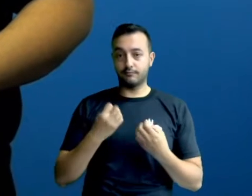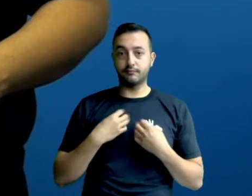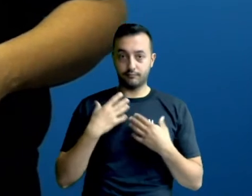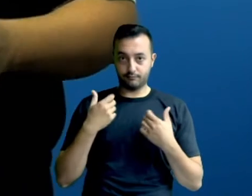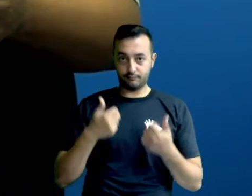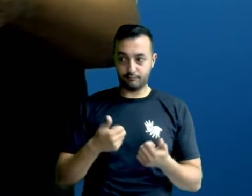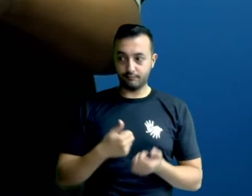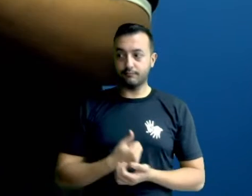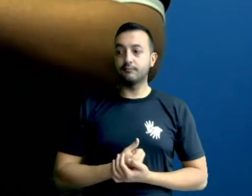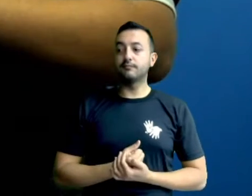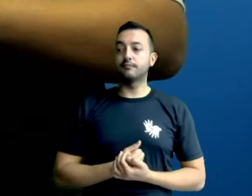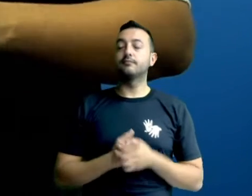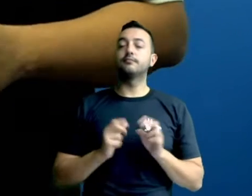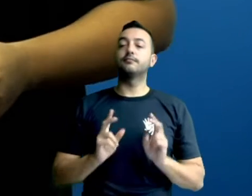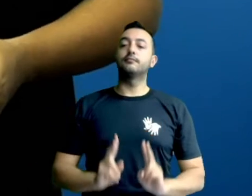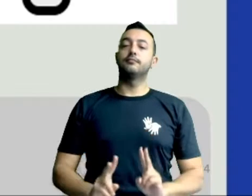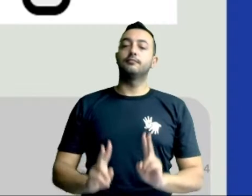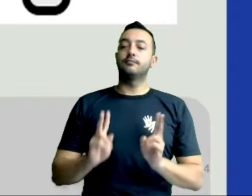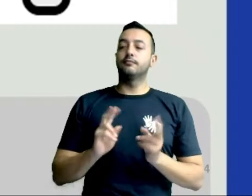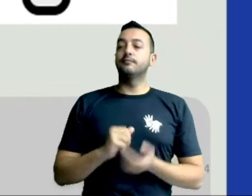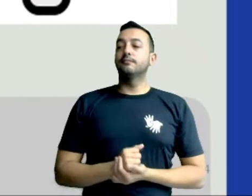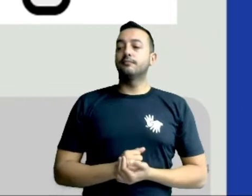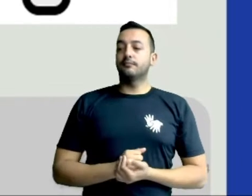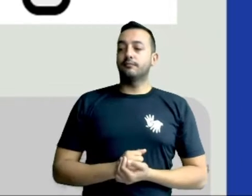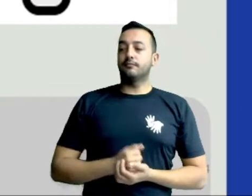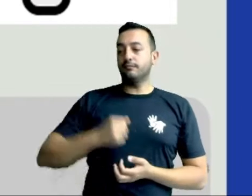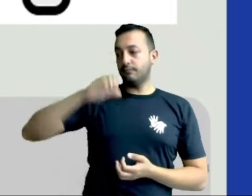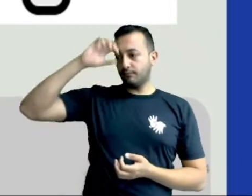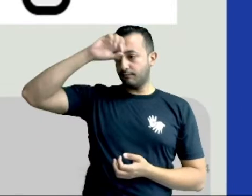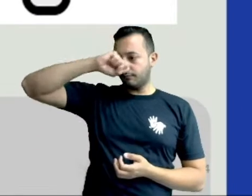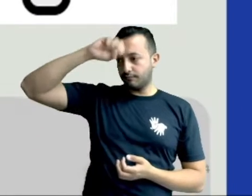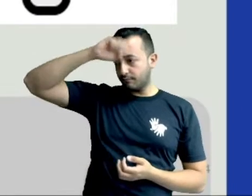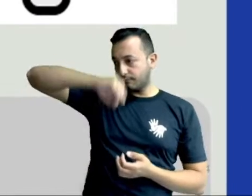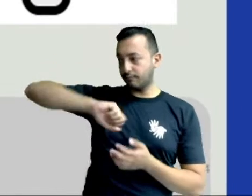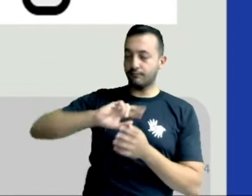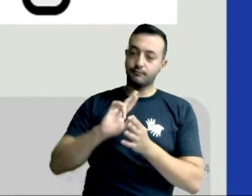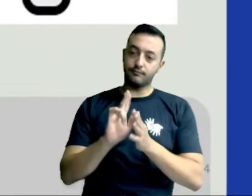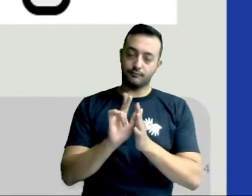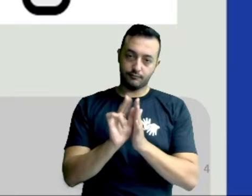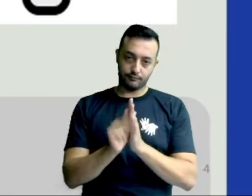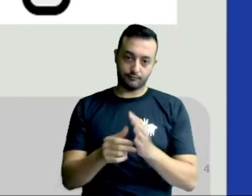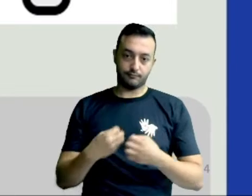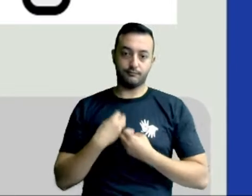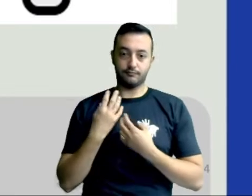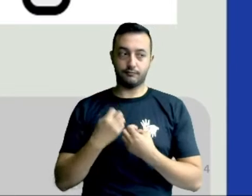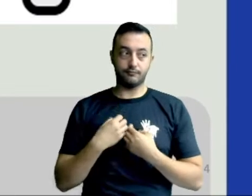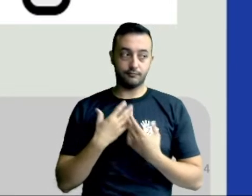bom? Continuando, vamos aprender sobre os tipos de poema.